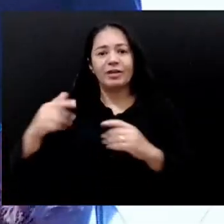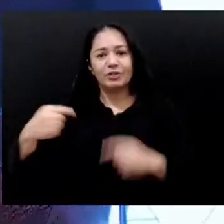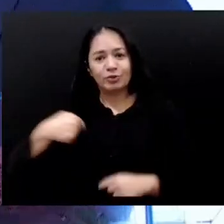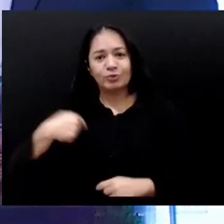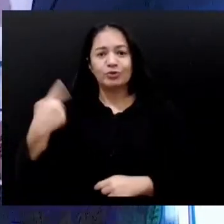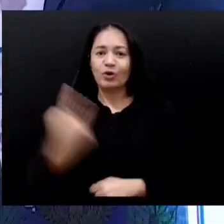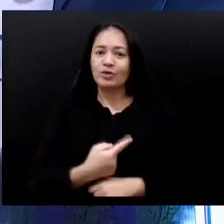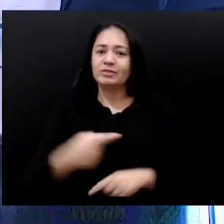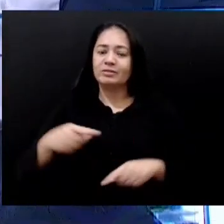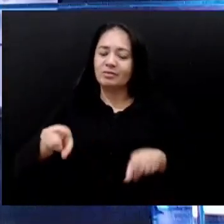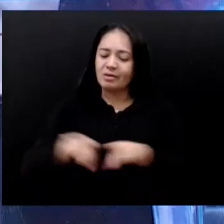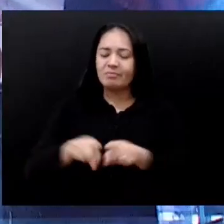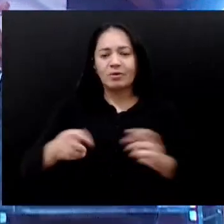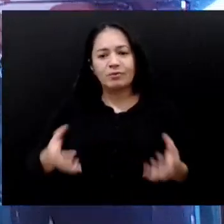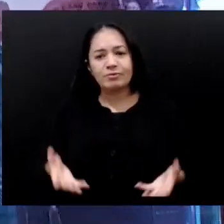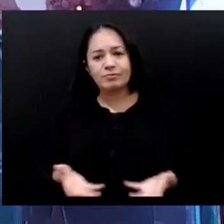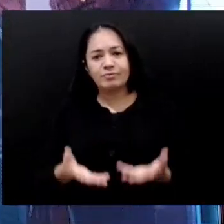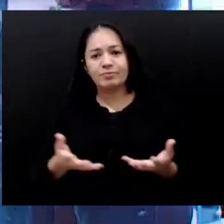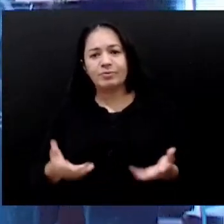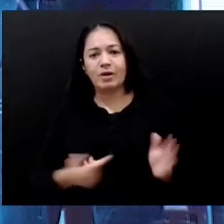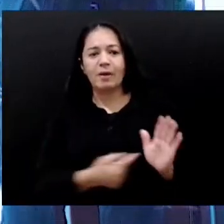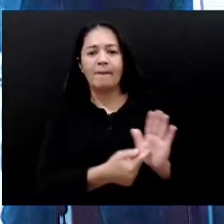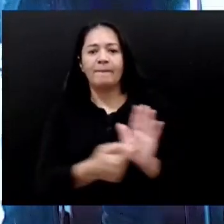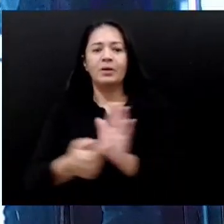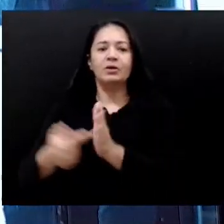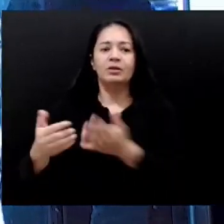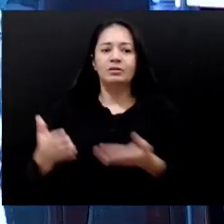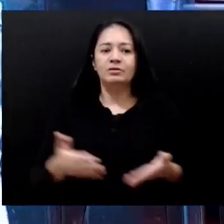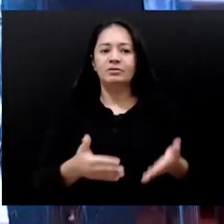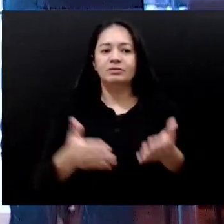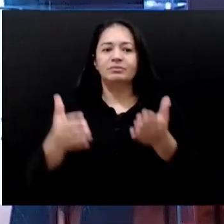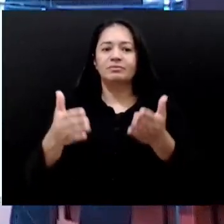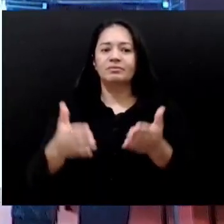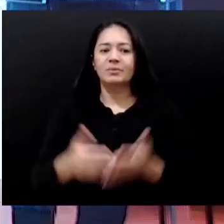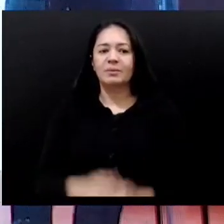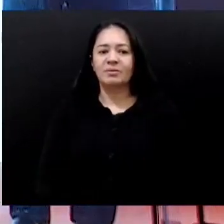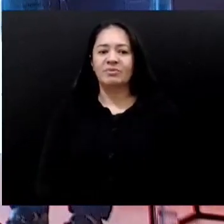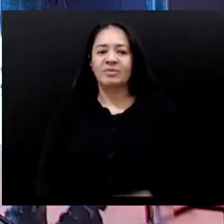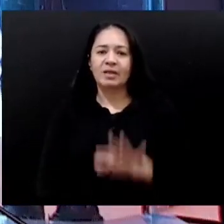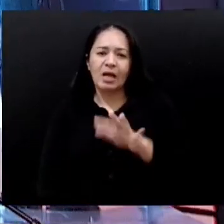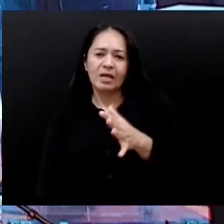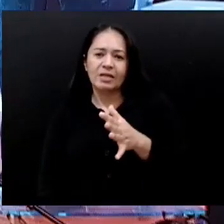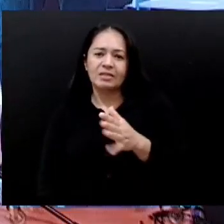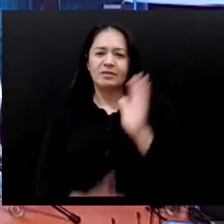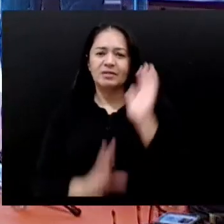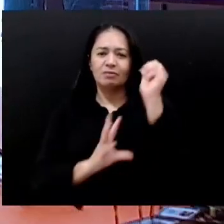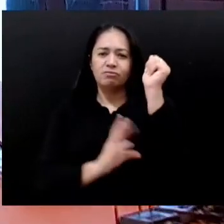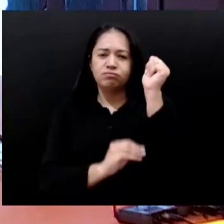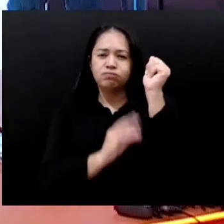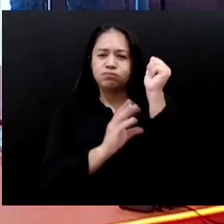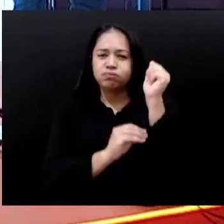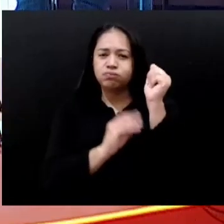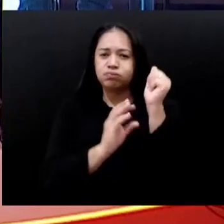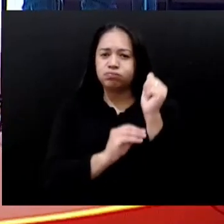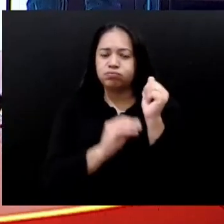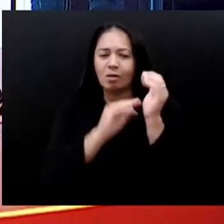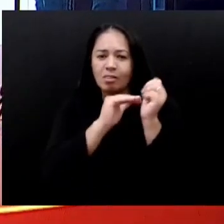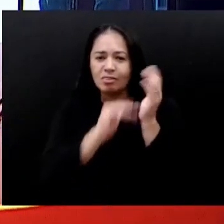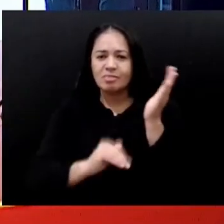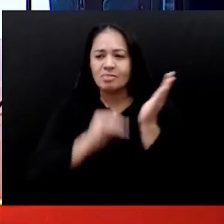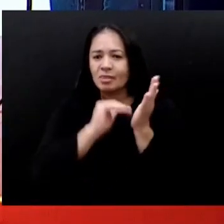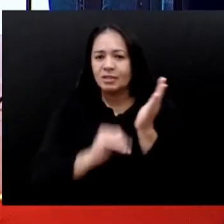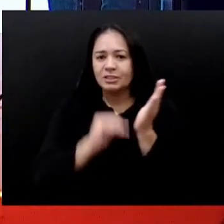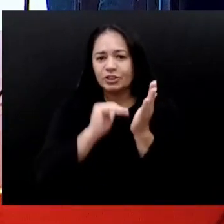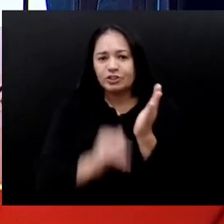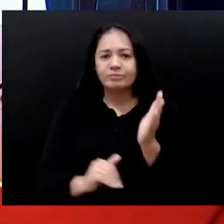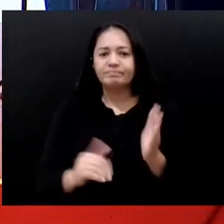incentivando, mostrando os caminhos, tirando às vezes a burocracia, aquela sensação que não dá. Então ela tem